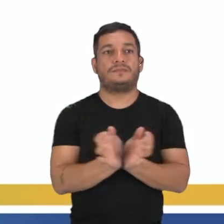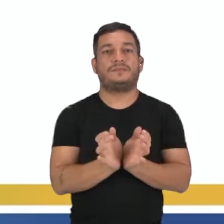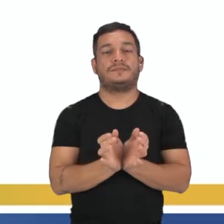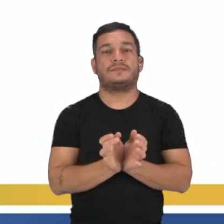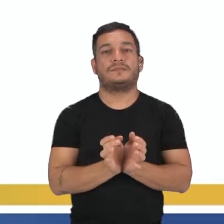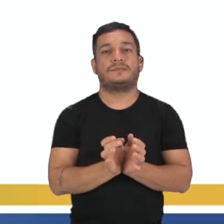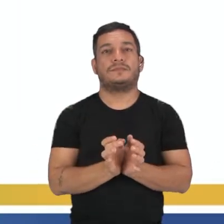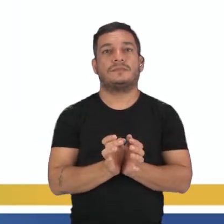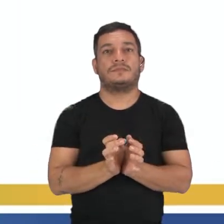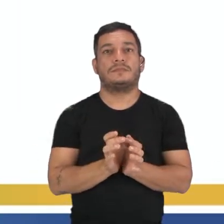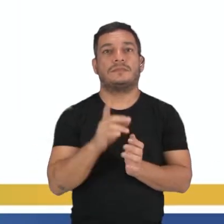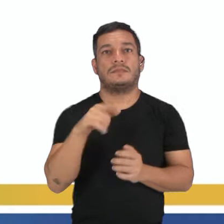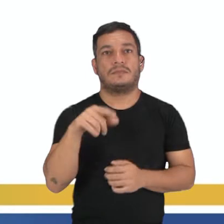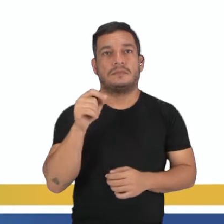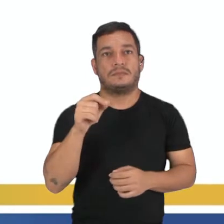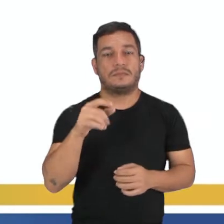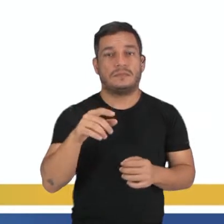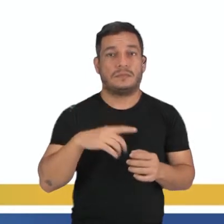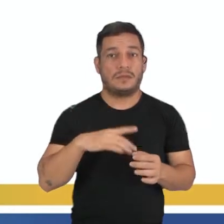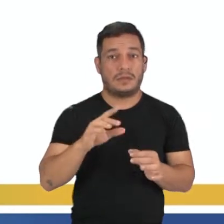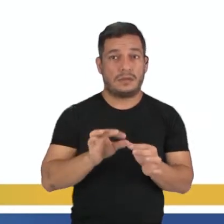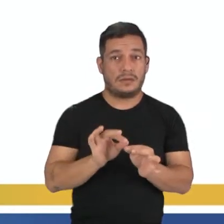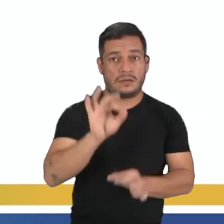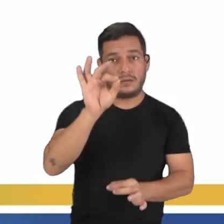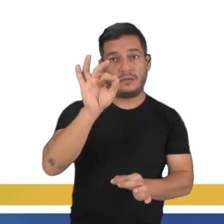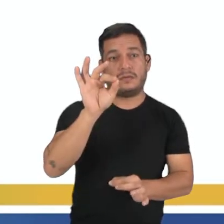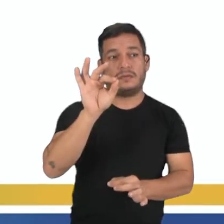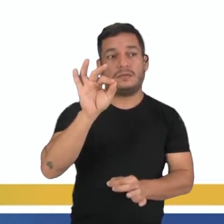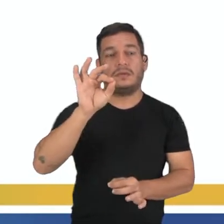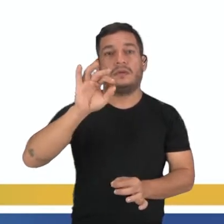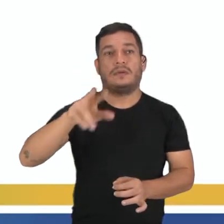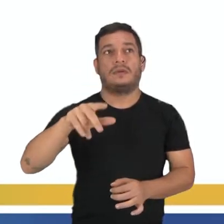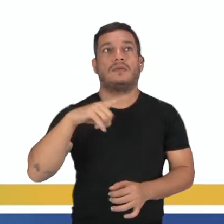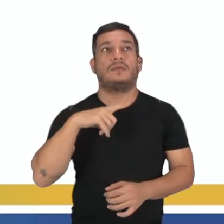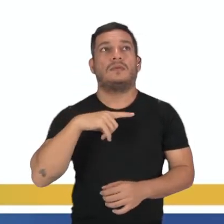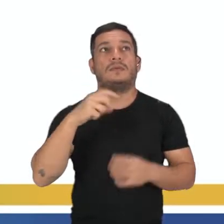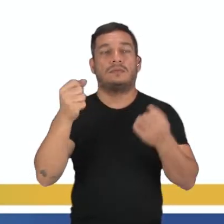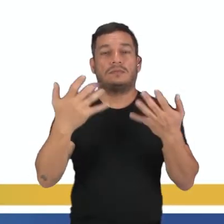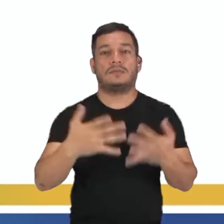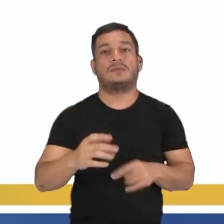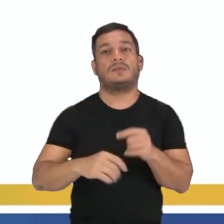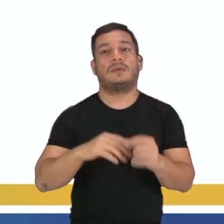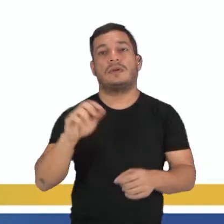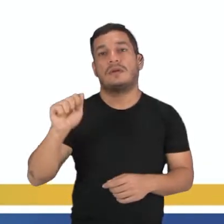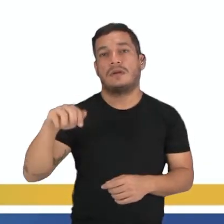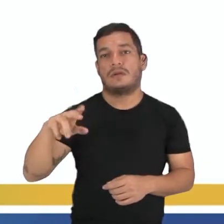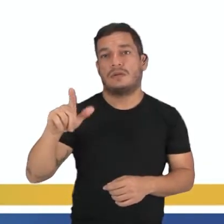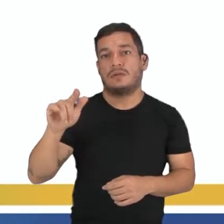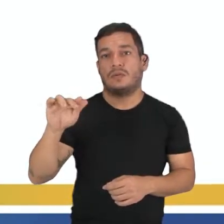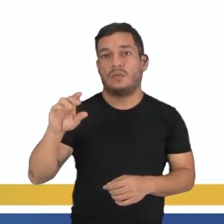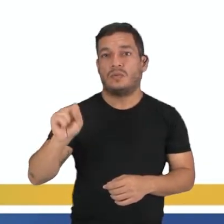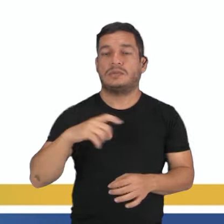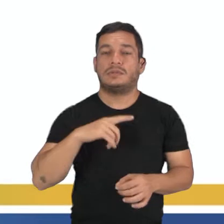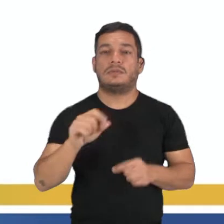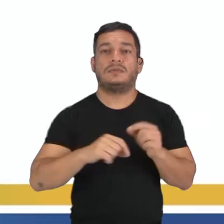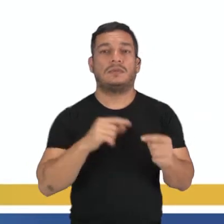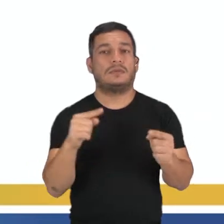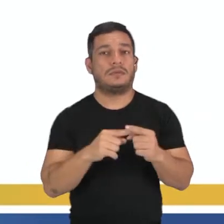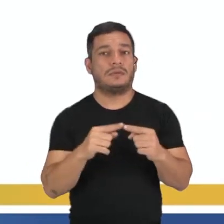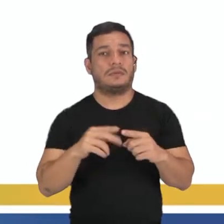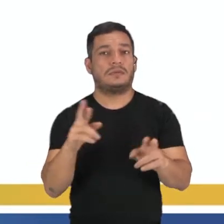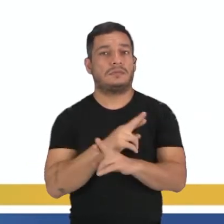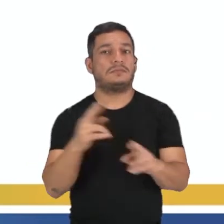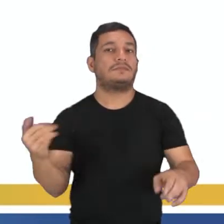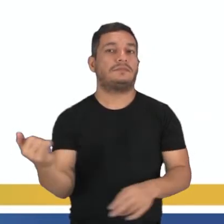é interceptado, por uma reta transversal, ficam determinados ângulos que possuirão relações de